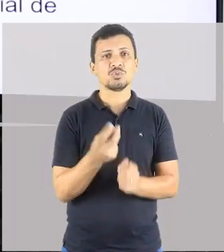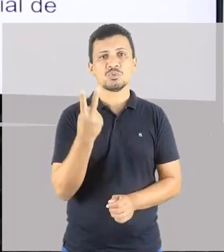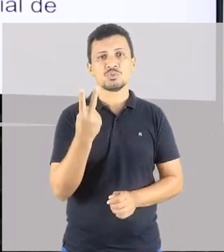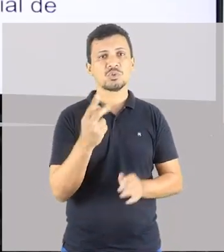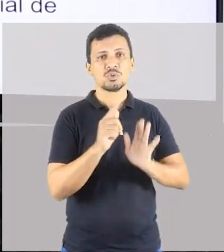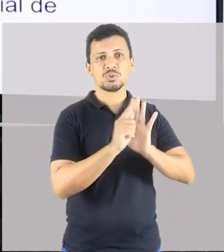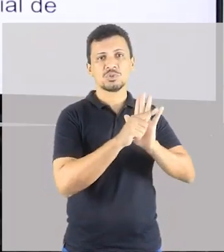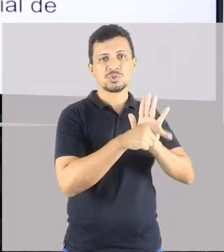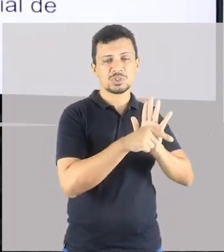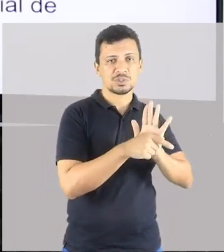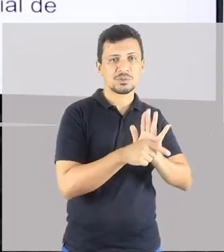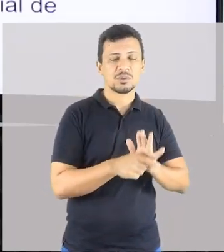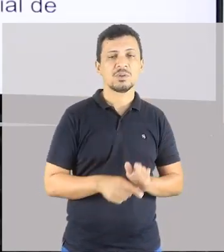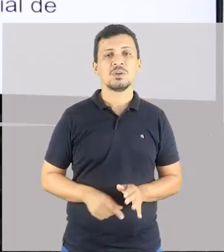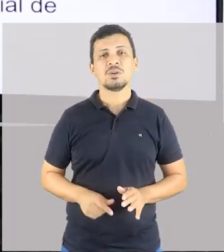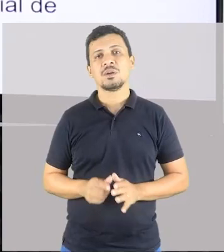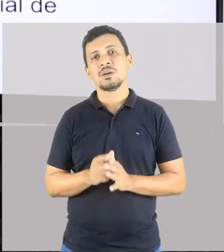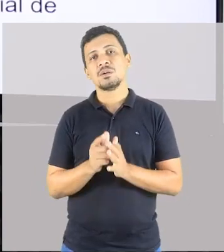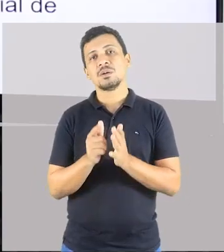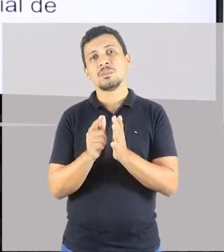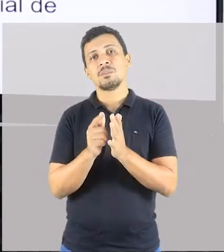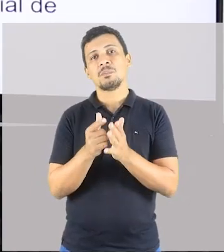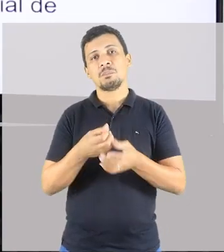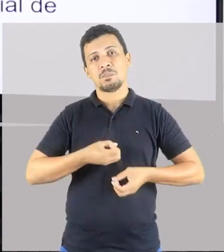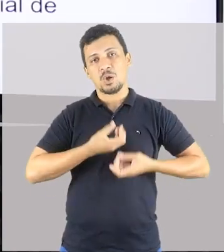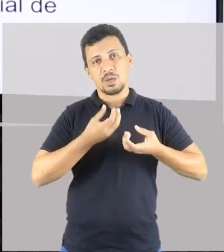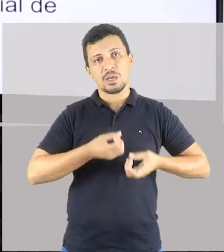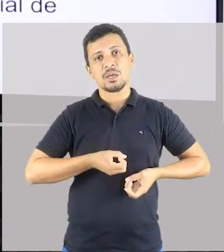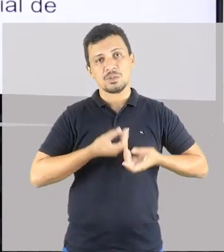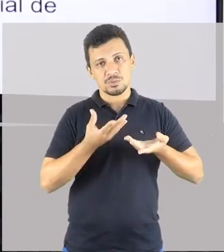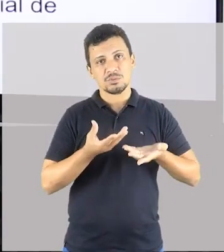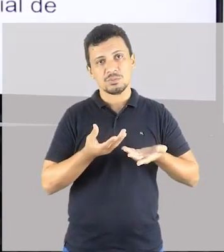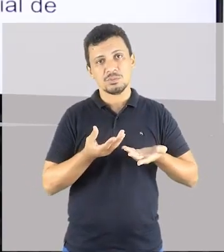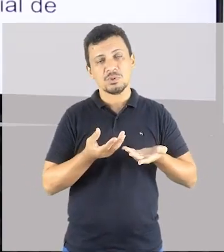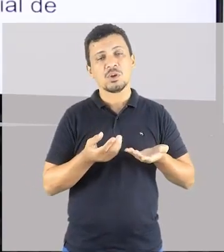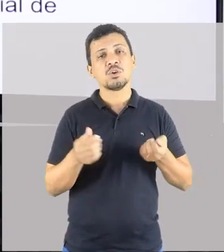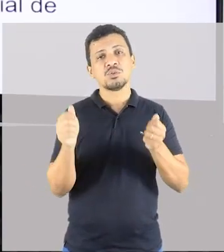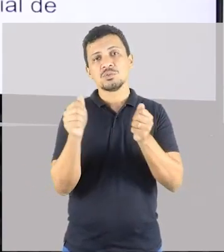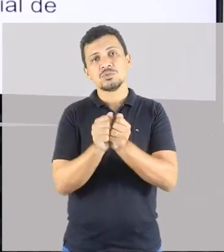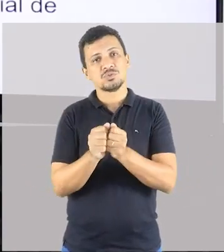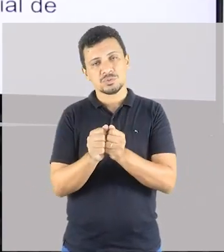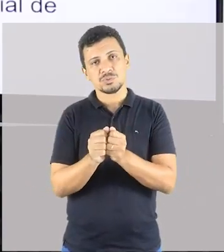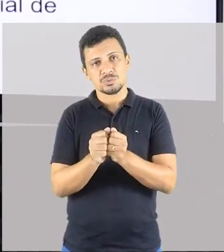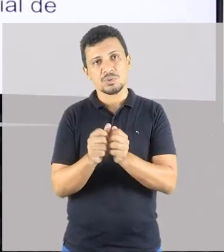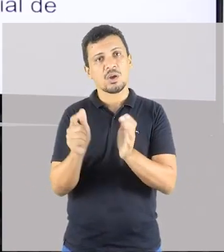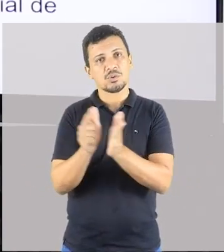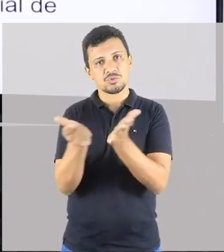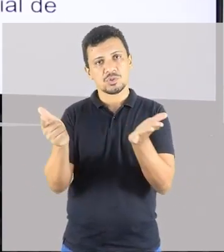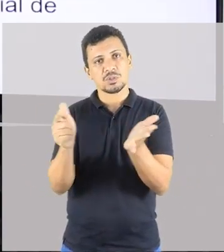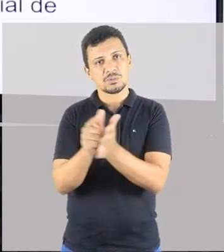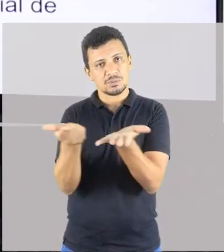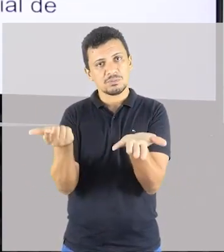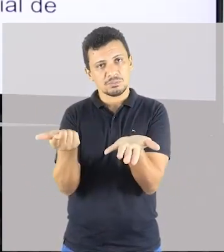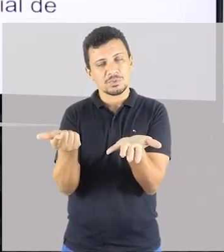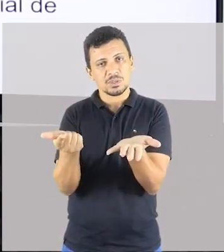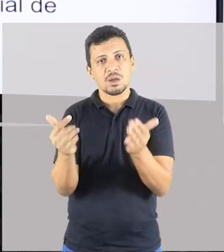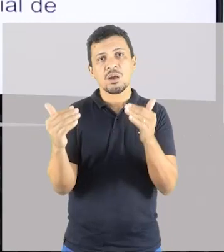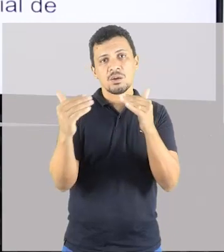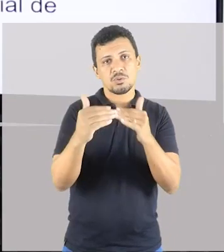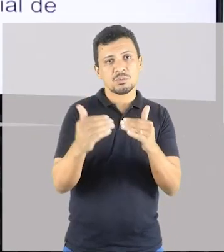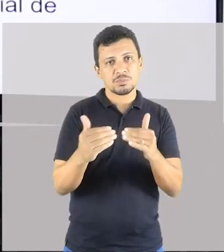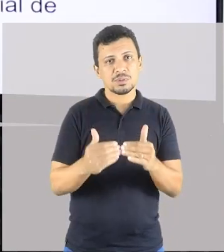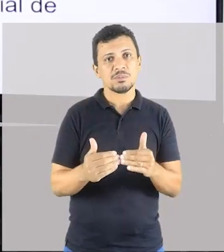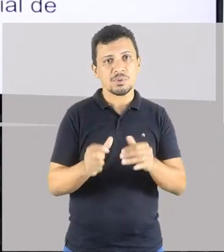gêneros. Ele junta o gênero poético, certo? Com o gênero jornalístico, que seria associado